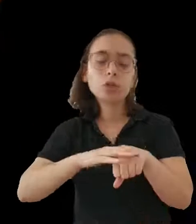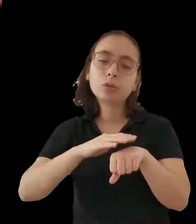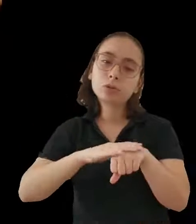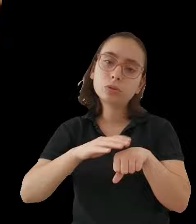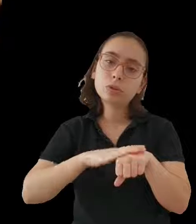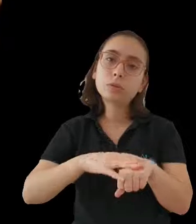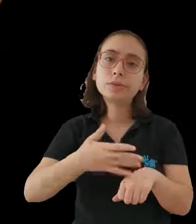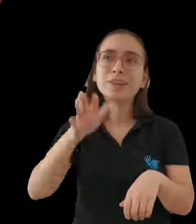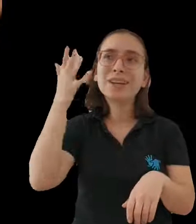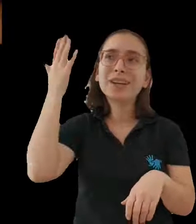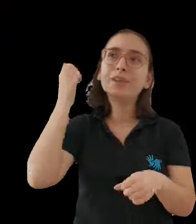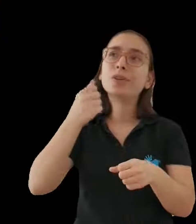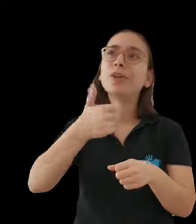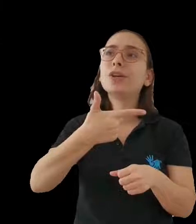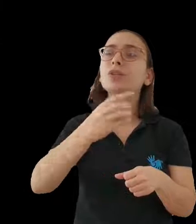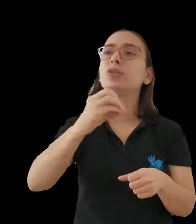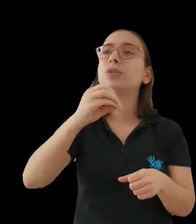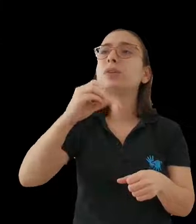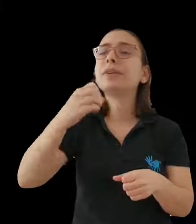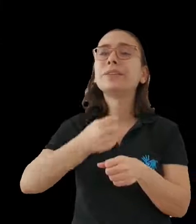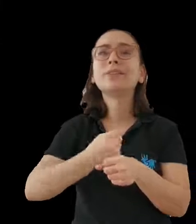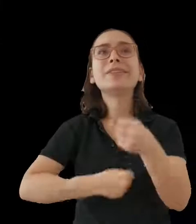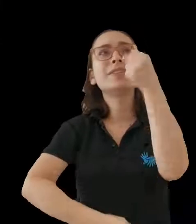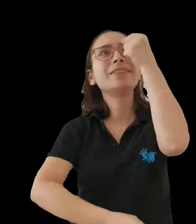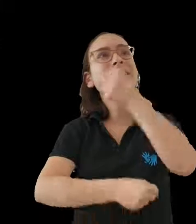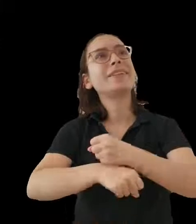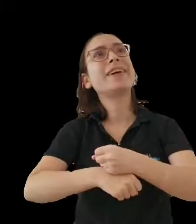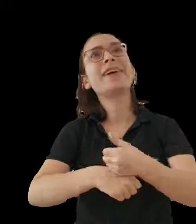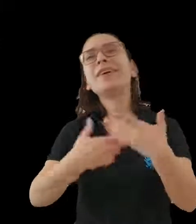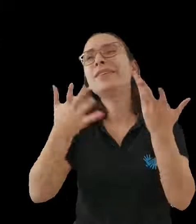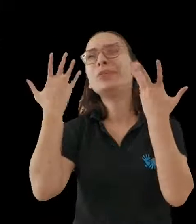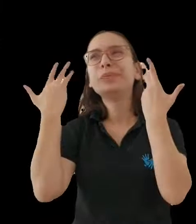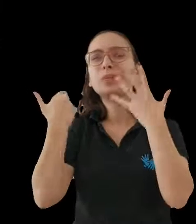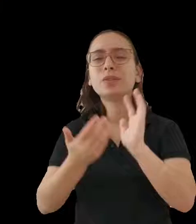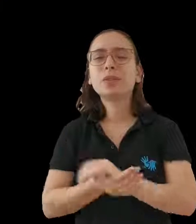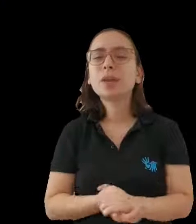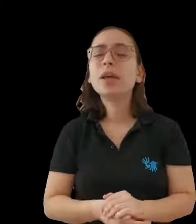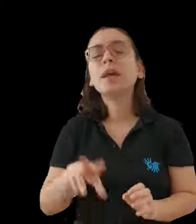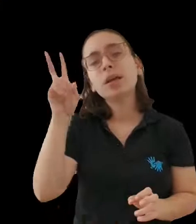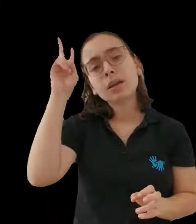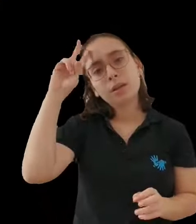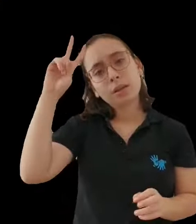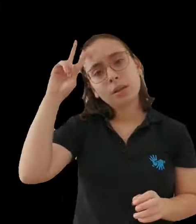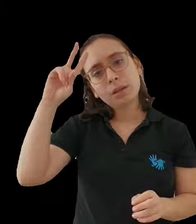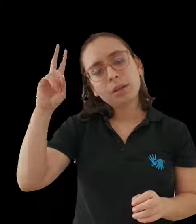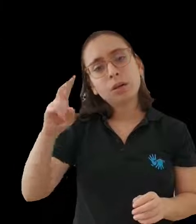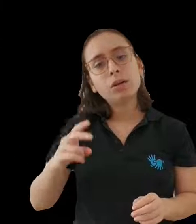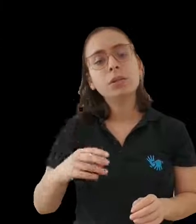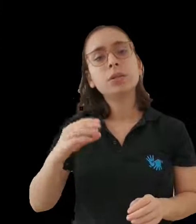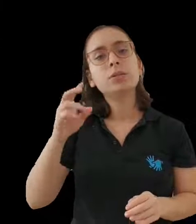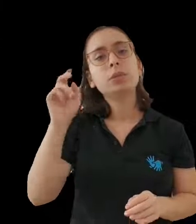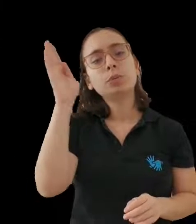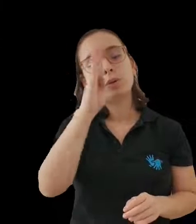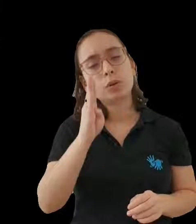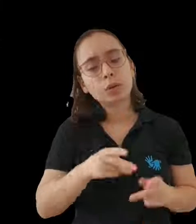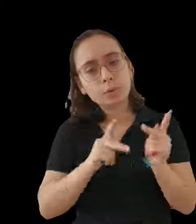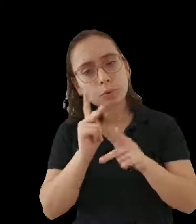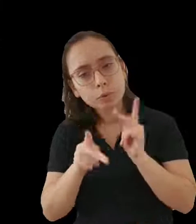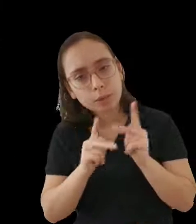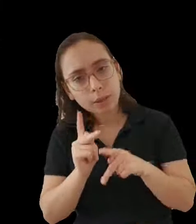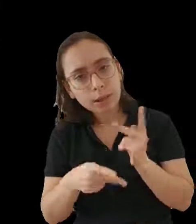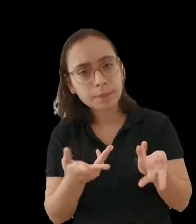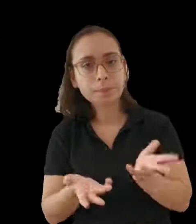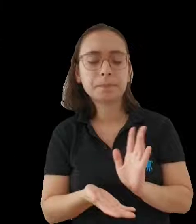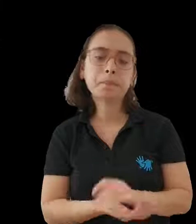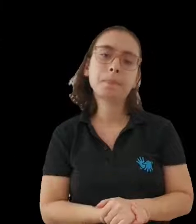filho e contou essa história há 200 anos atrás, 300 anos atrás, enfim. Então é uma história, o conto popular,